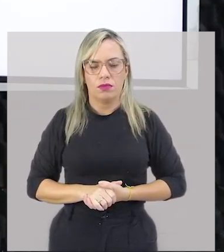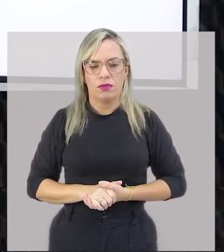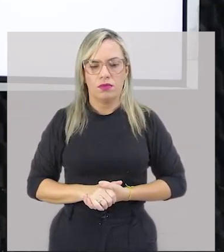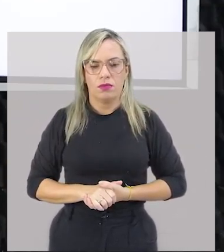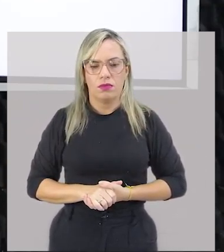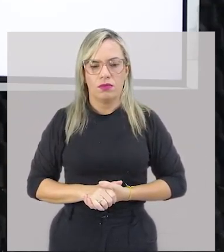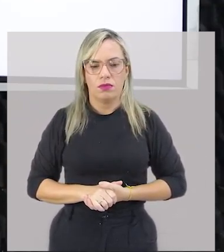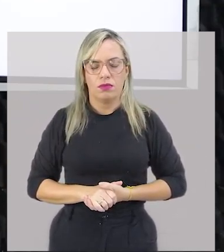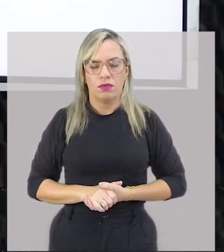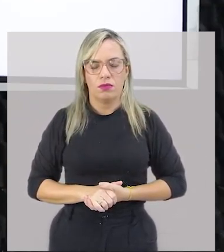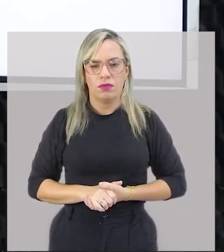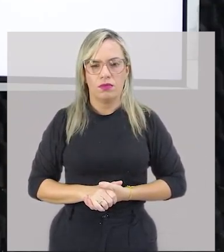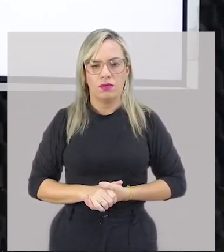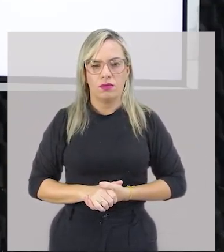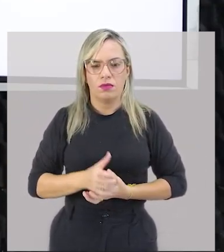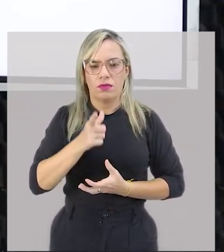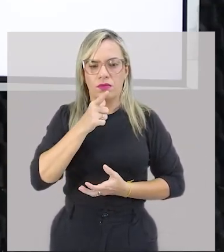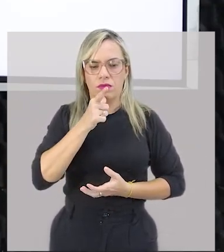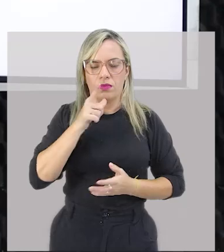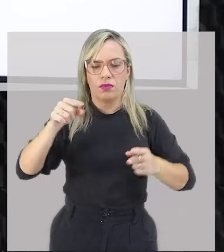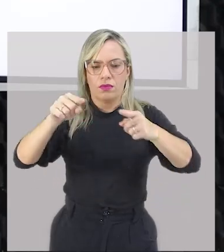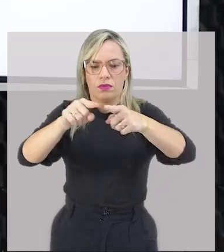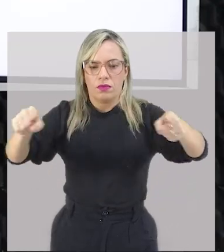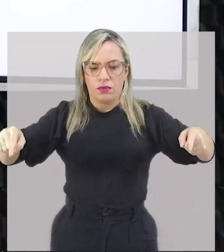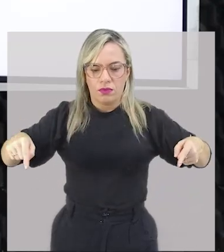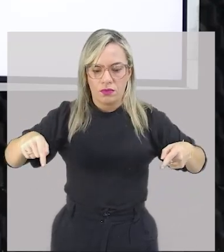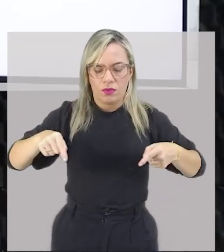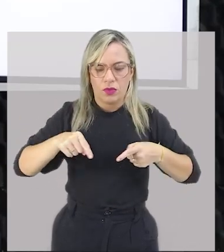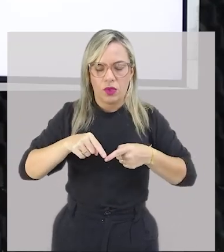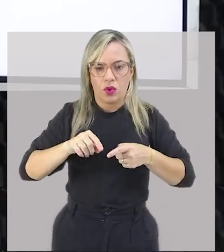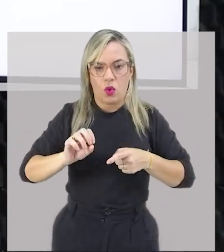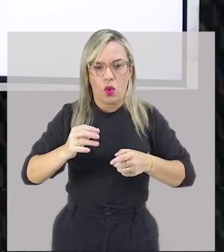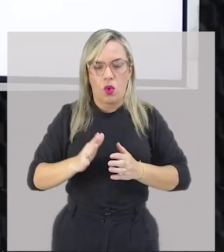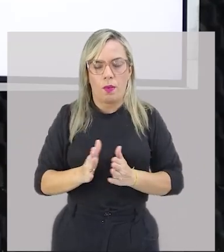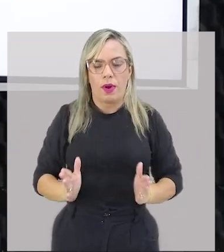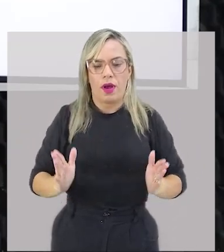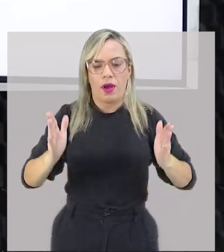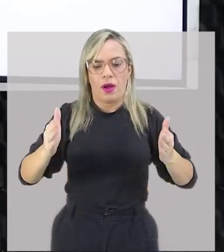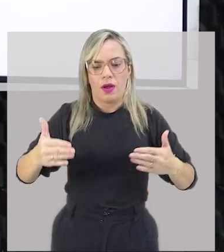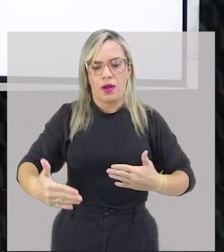piscina assim um pouco funda, uma caixa d'água grande, né?